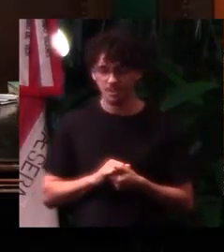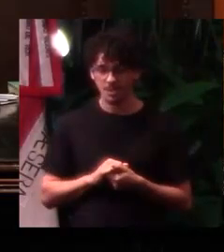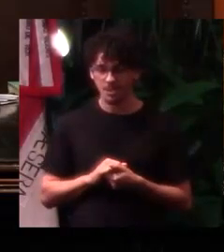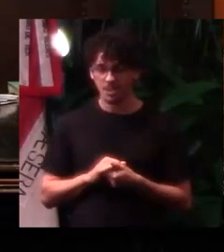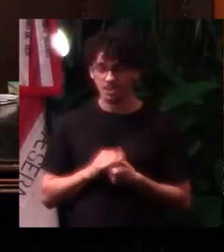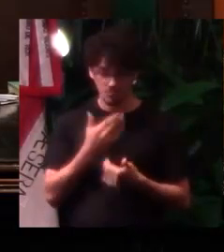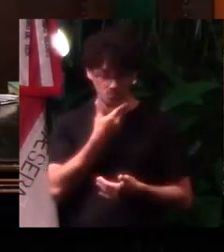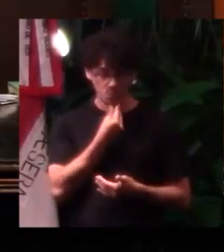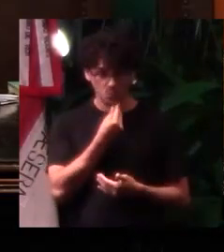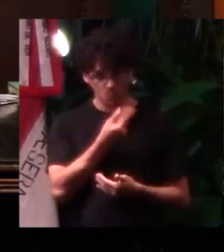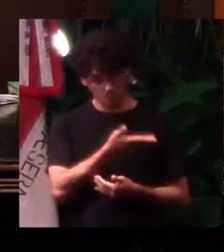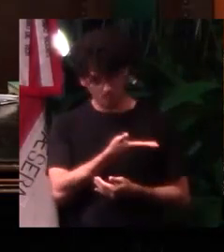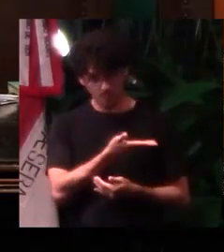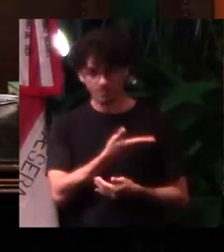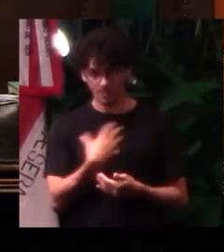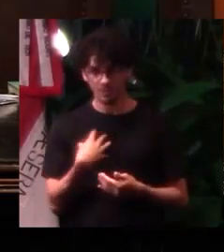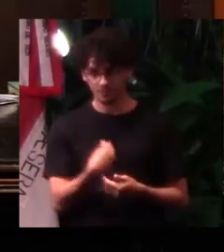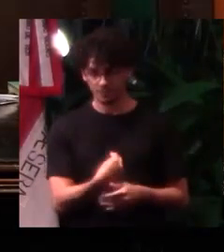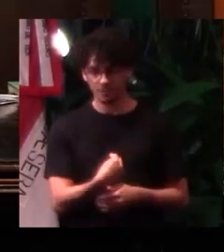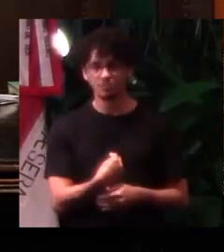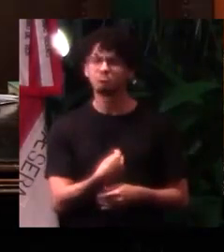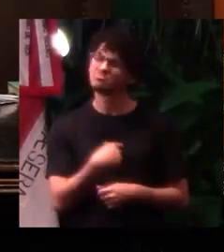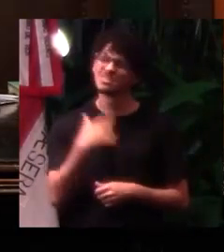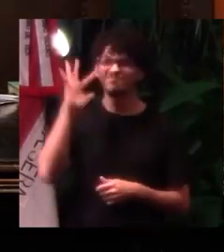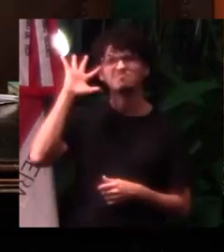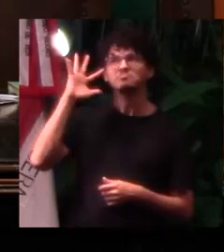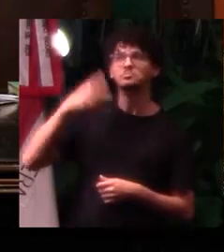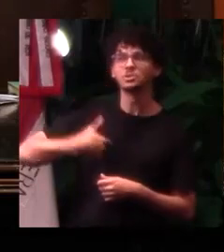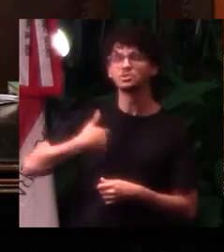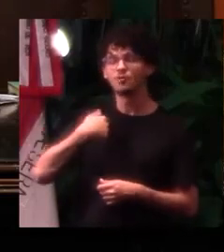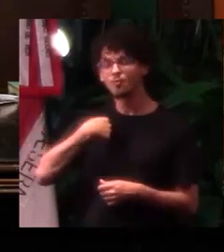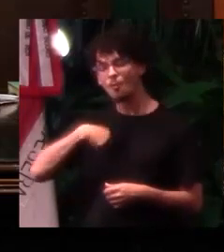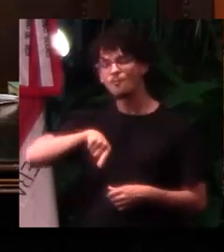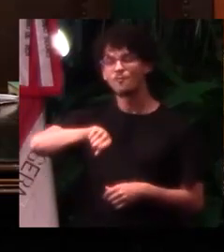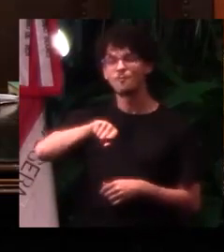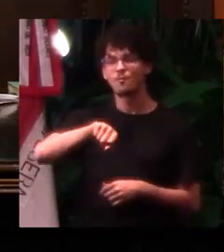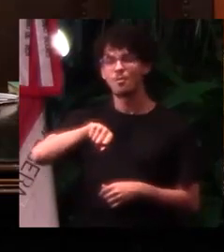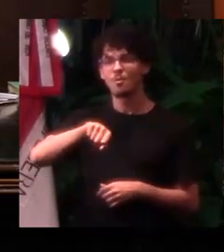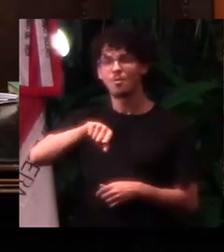o menino, ele resolve ir até a margem e